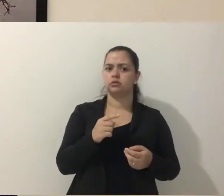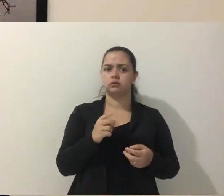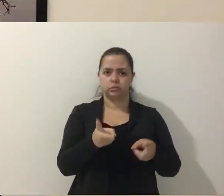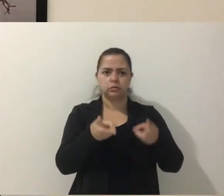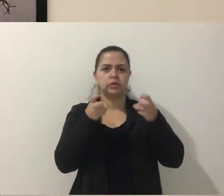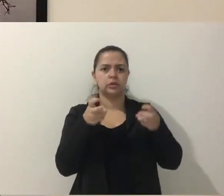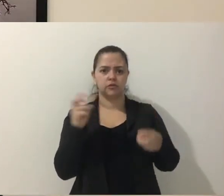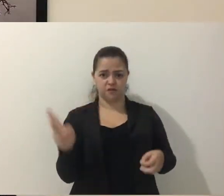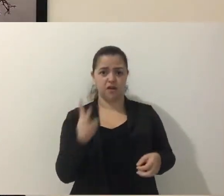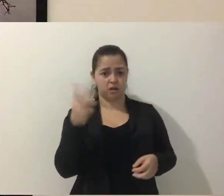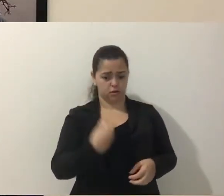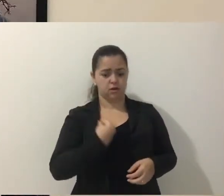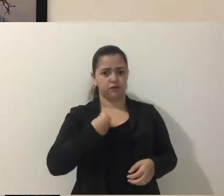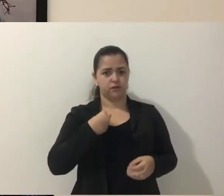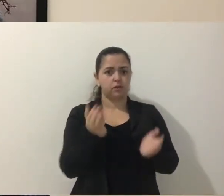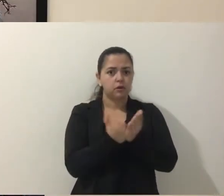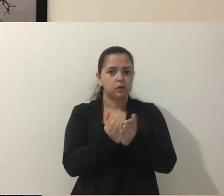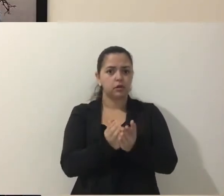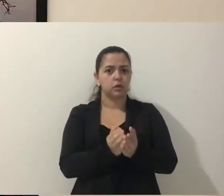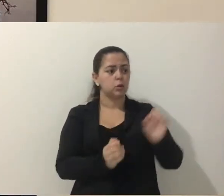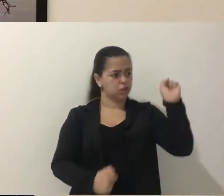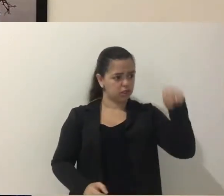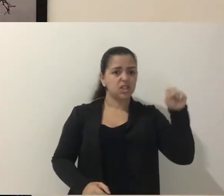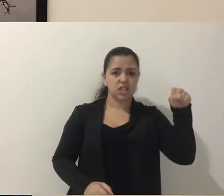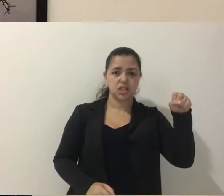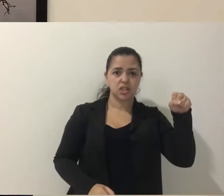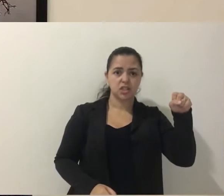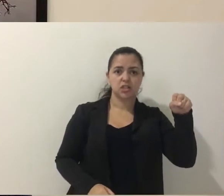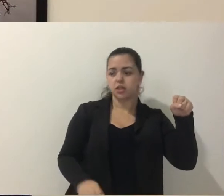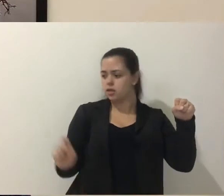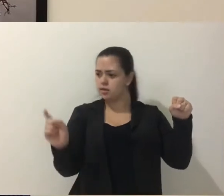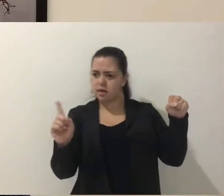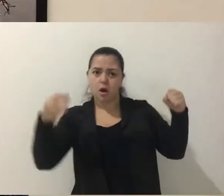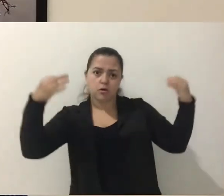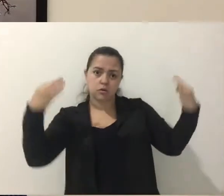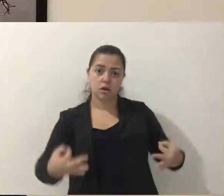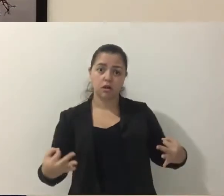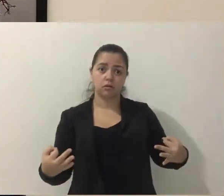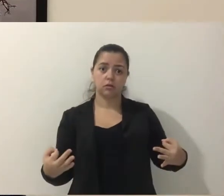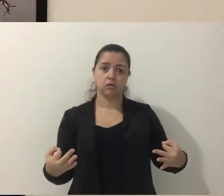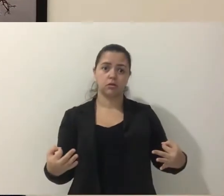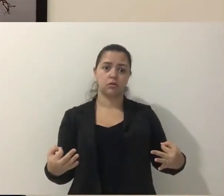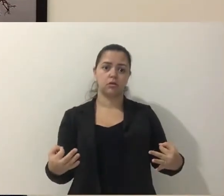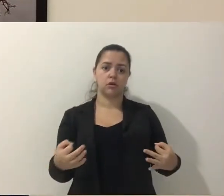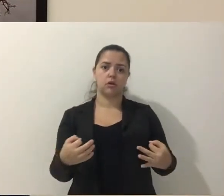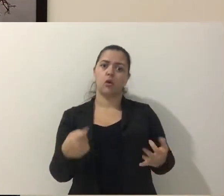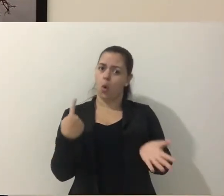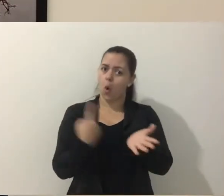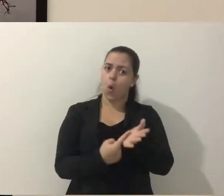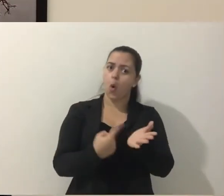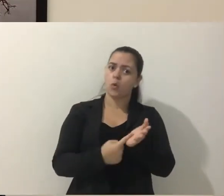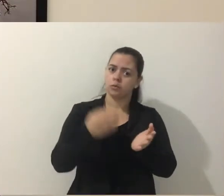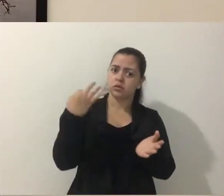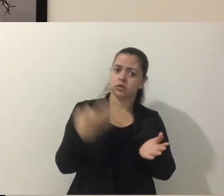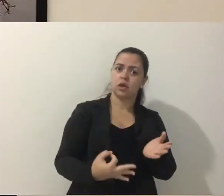nosso sim, o meu sim significa sim. Nós carregamos um compromisso definitivo quando nós afirmamos sim, ou nós,